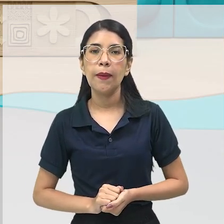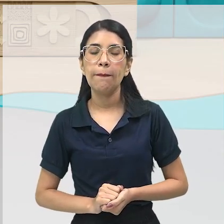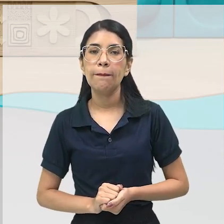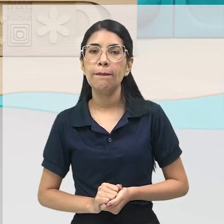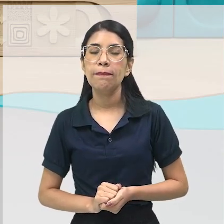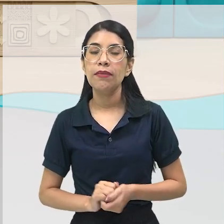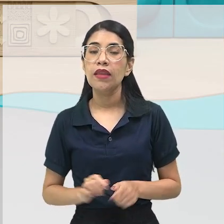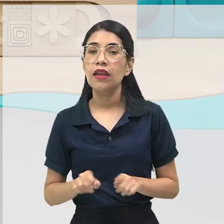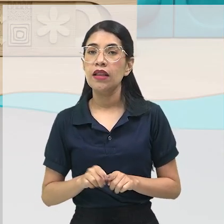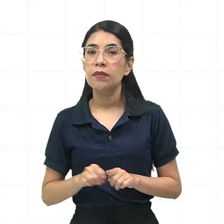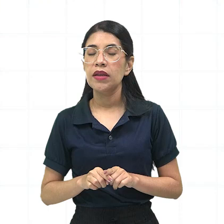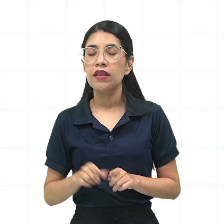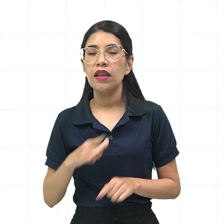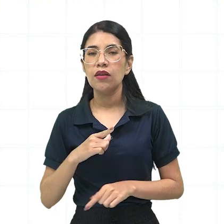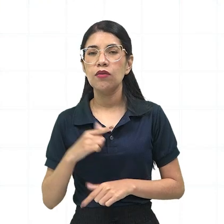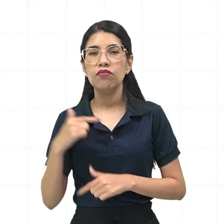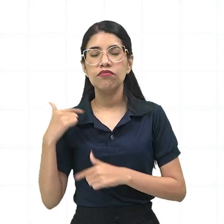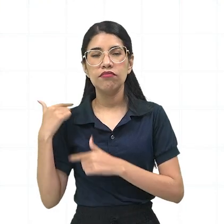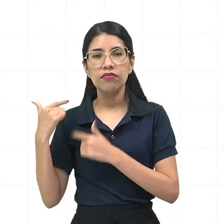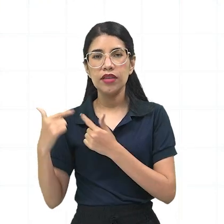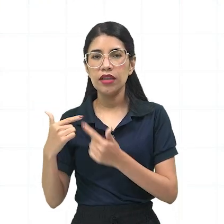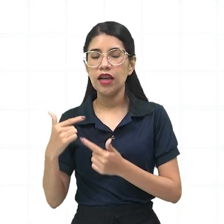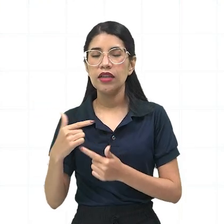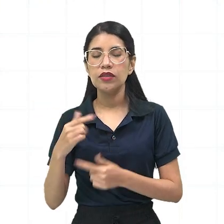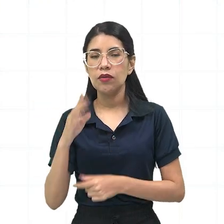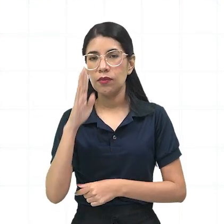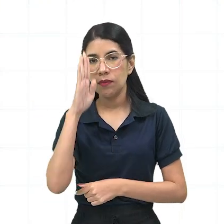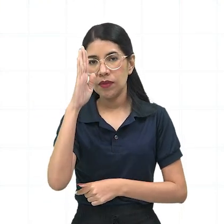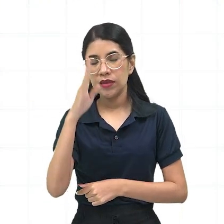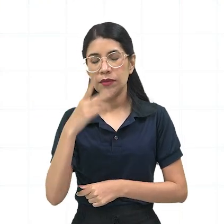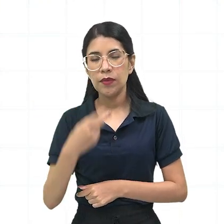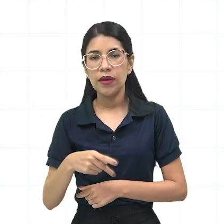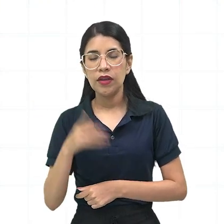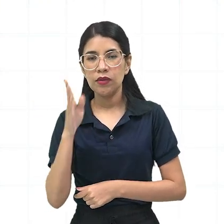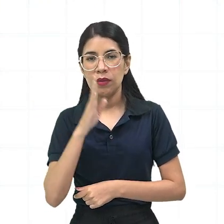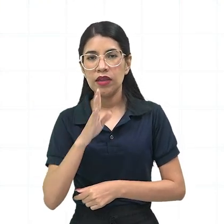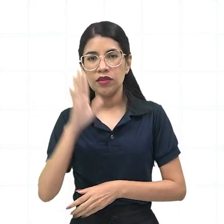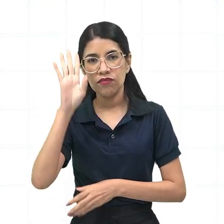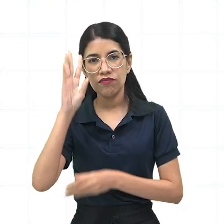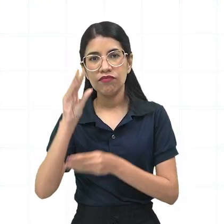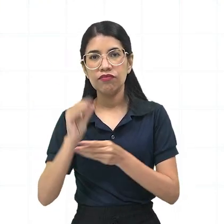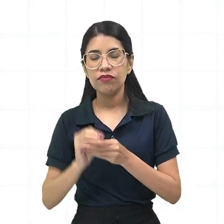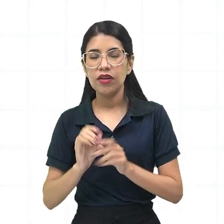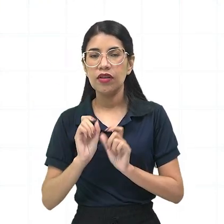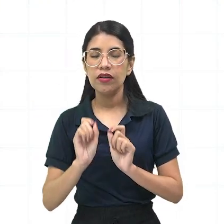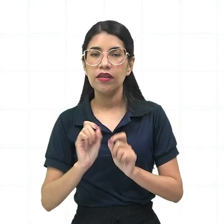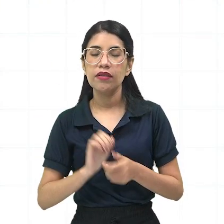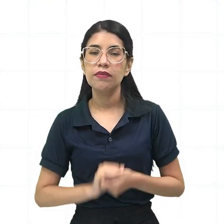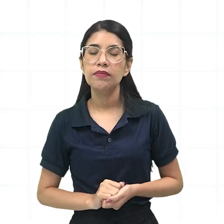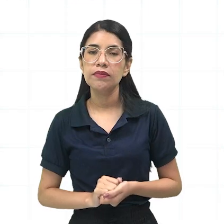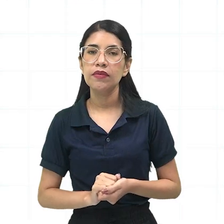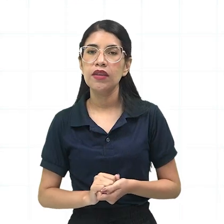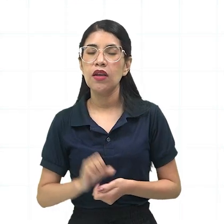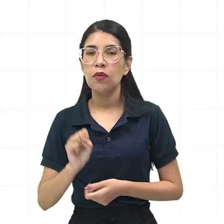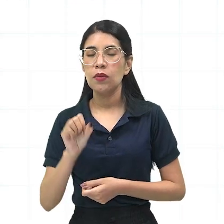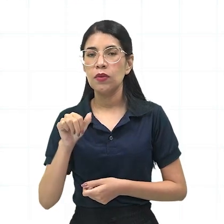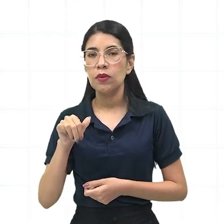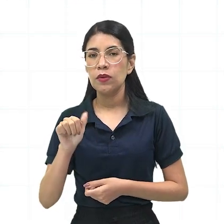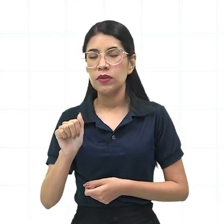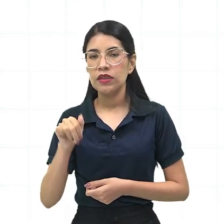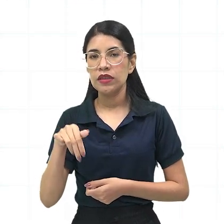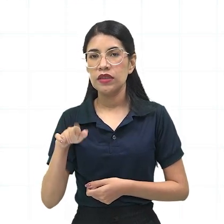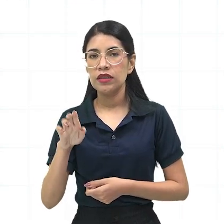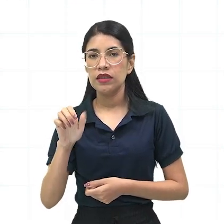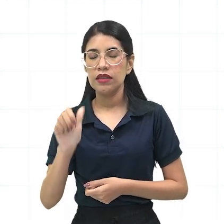nós temos um que é clássico, que quando você fala de Brasil, a gente já pensa nele, né? É claro, o nosso